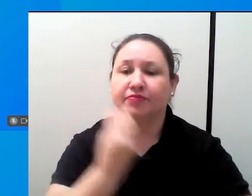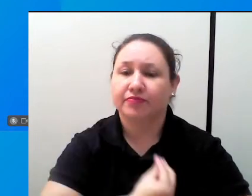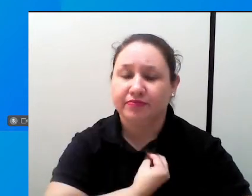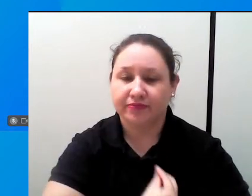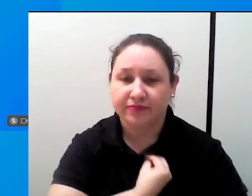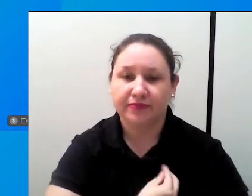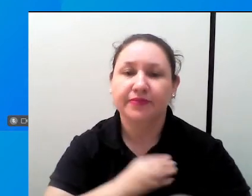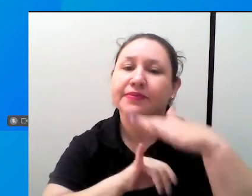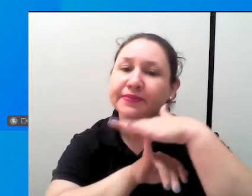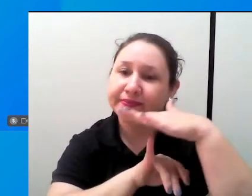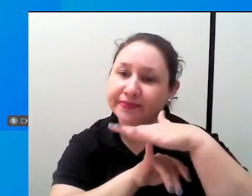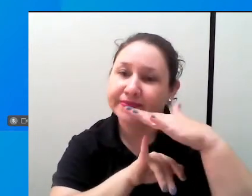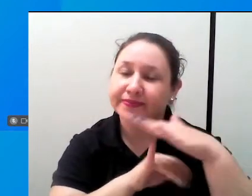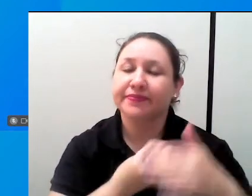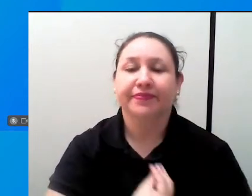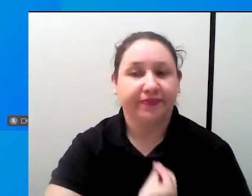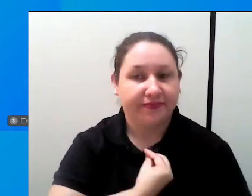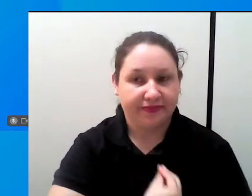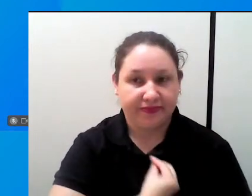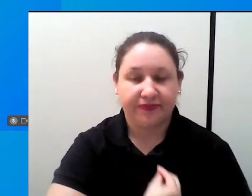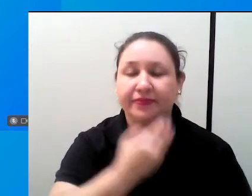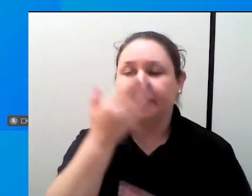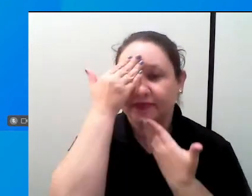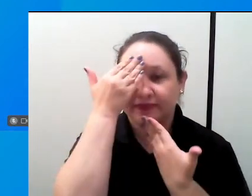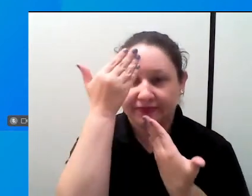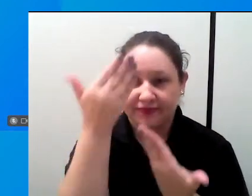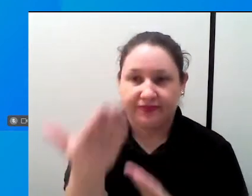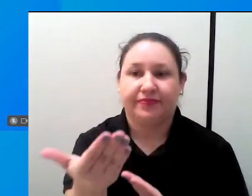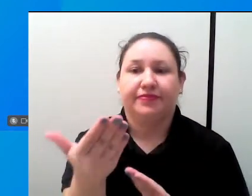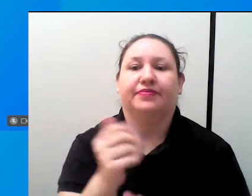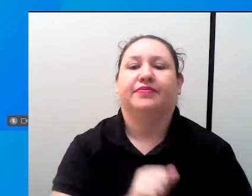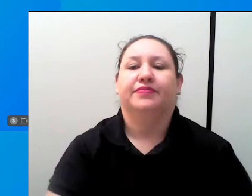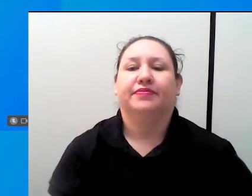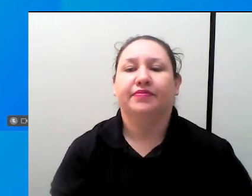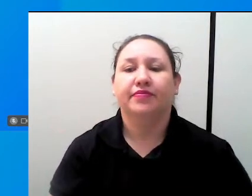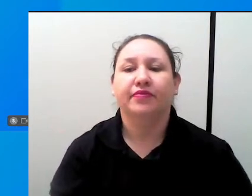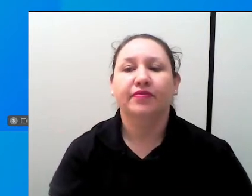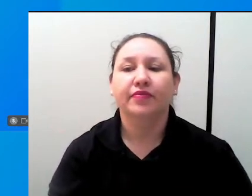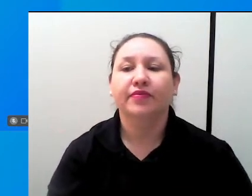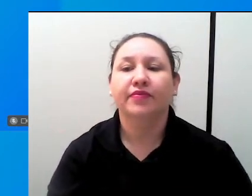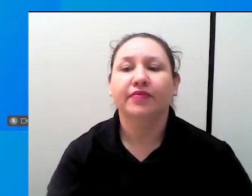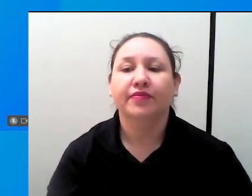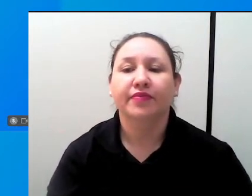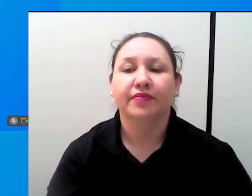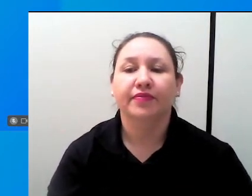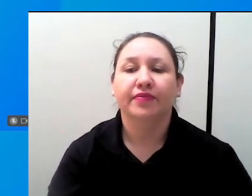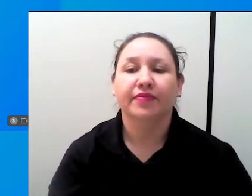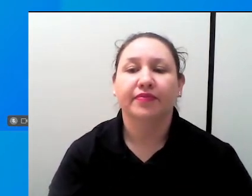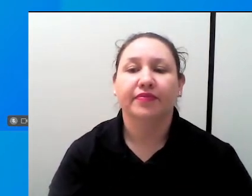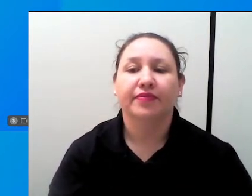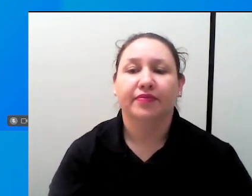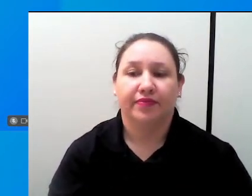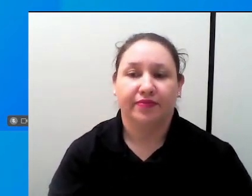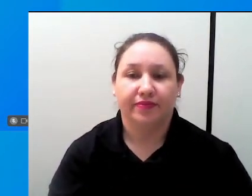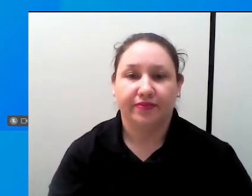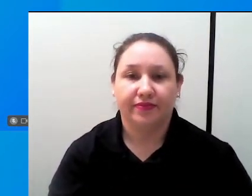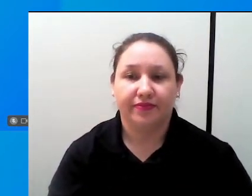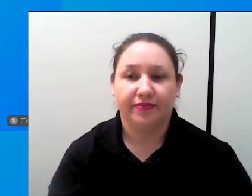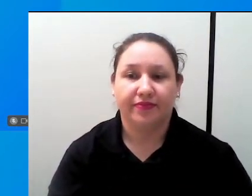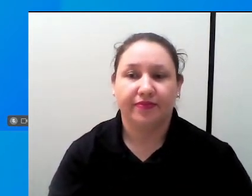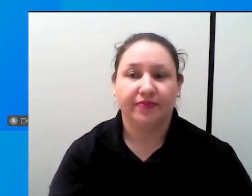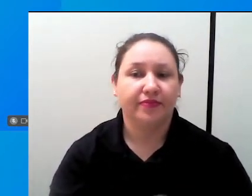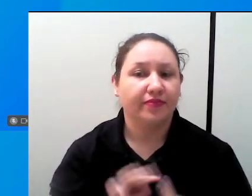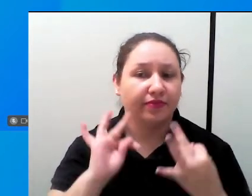Federal Goiano, que é o Cleon Xavier, lá do campus Iporá. Os